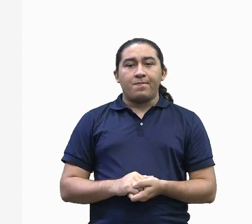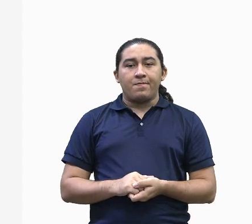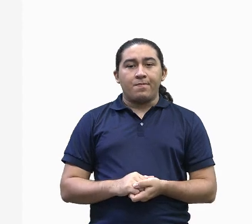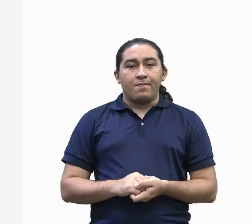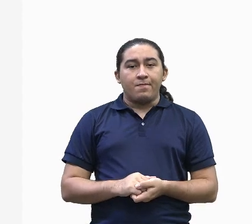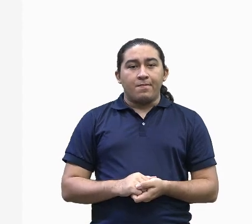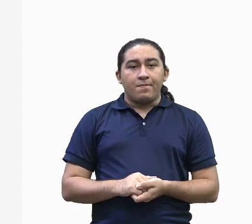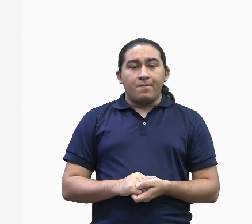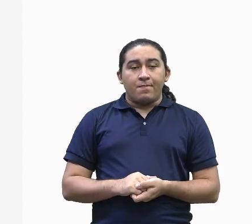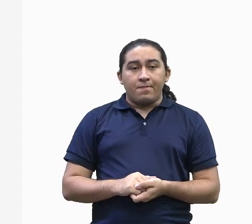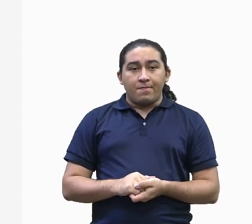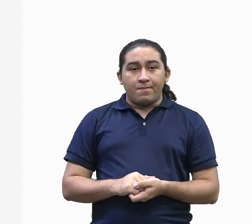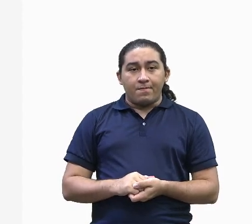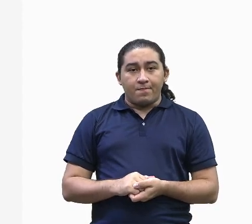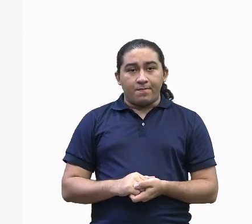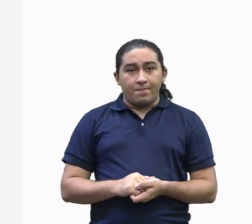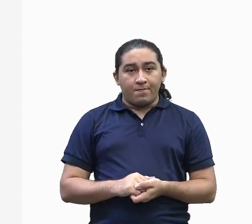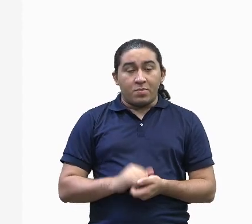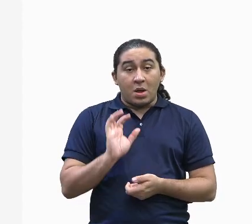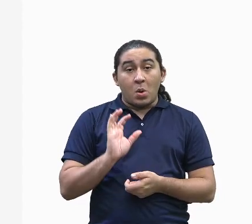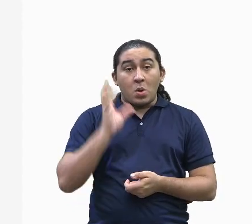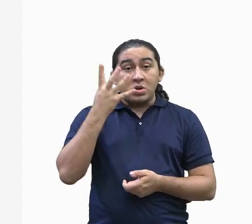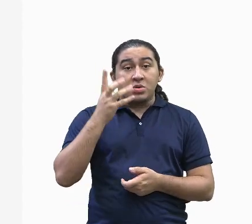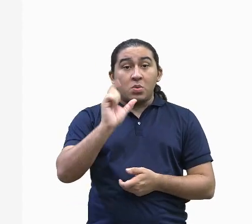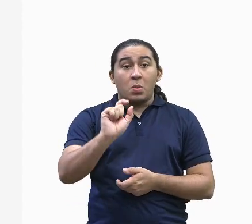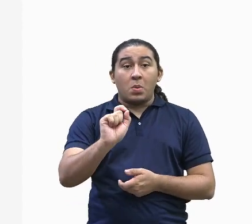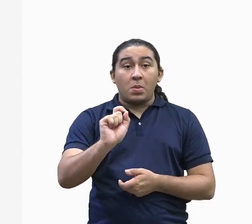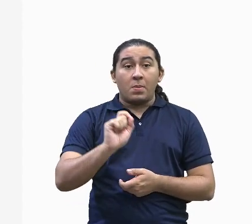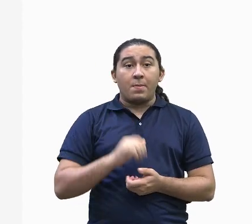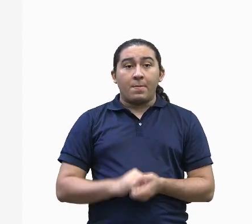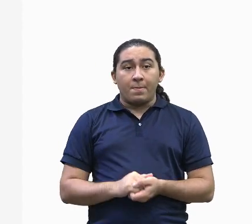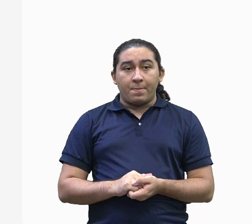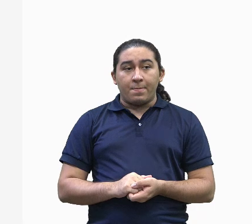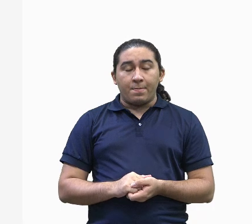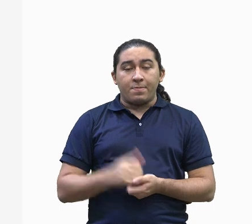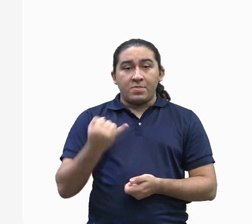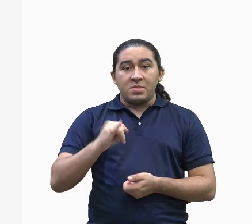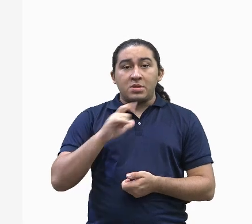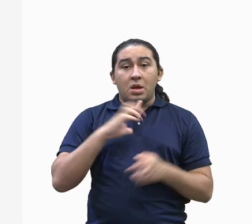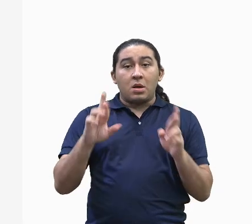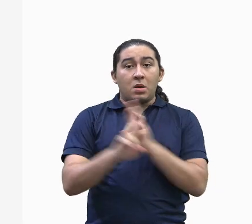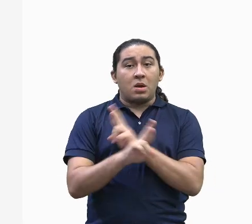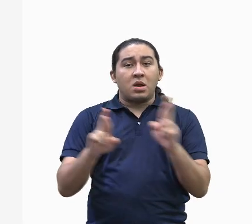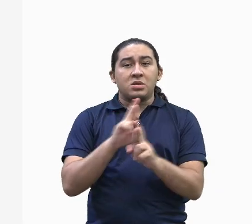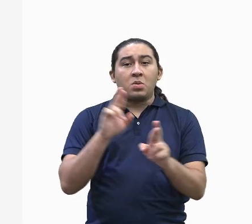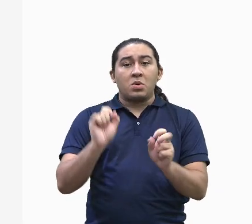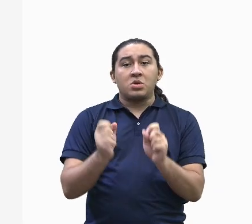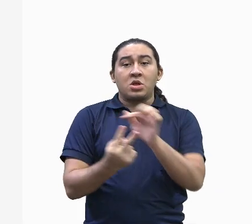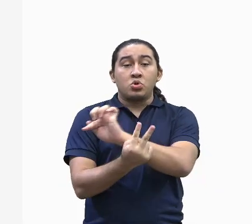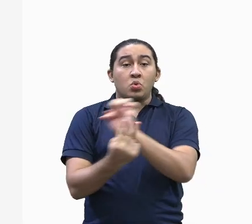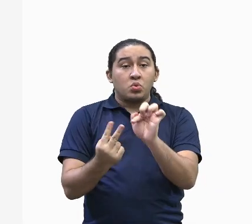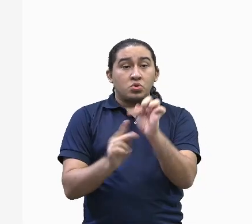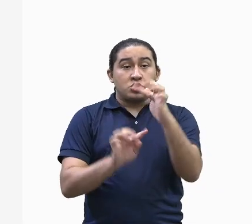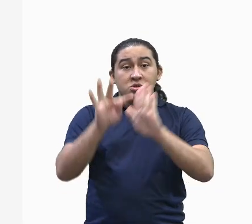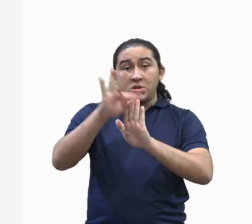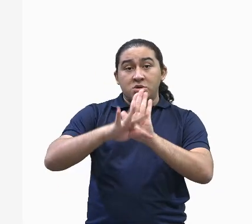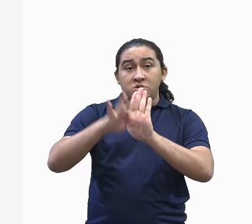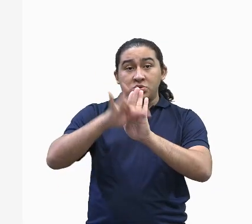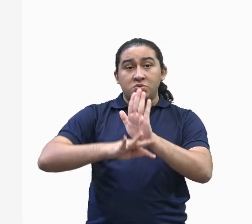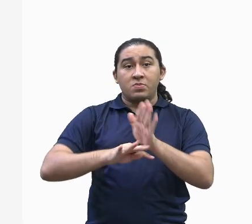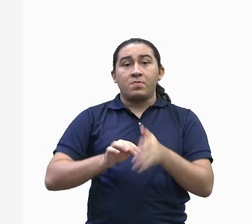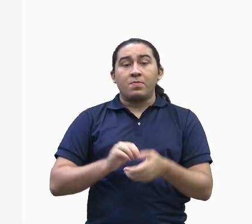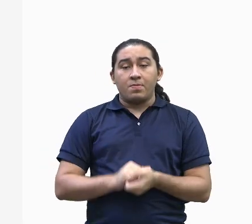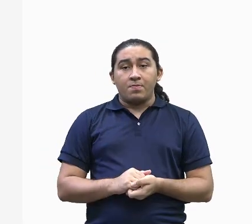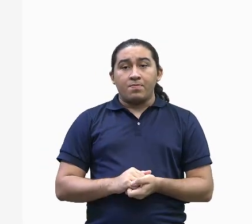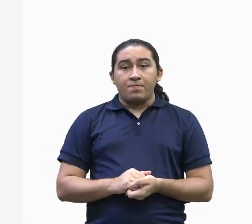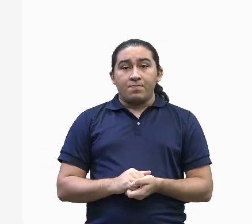intertextualidade implícita ocorre quando a relação entre dois textos, né,